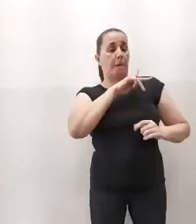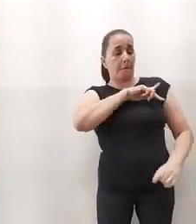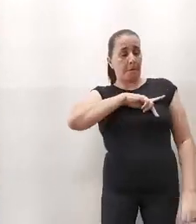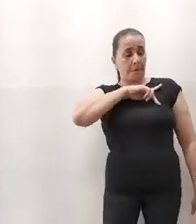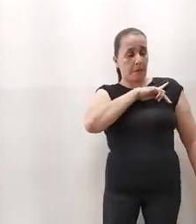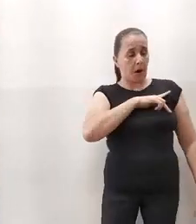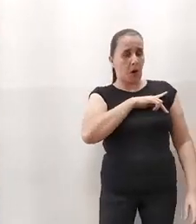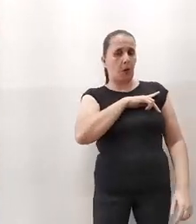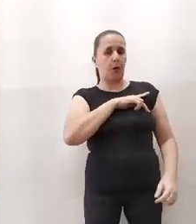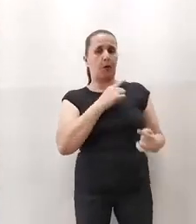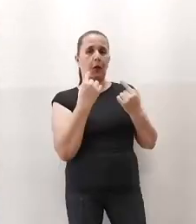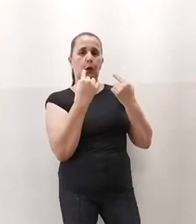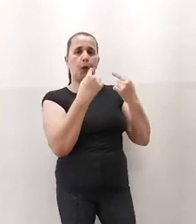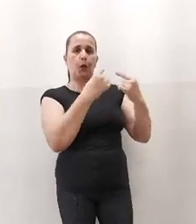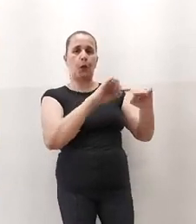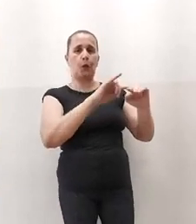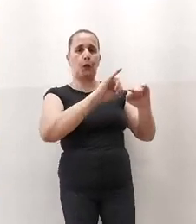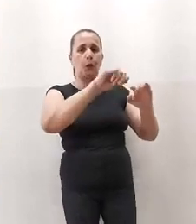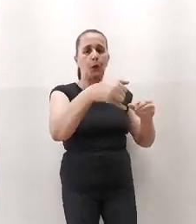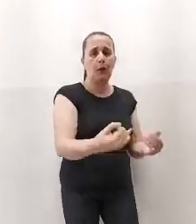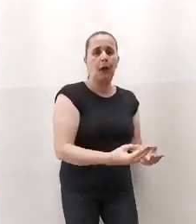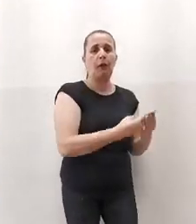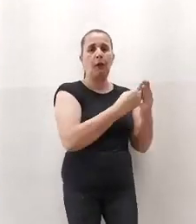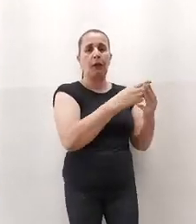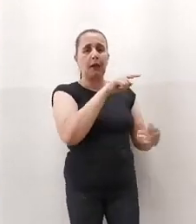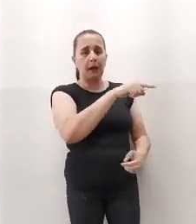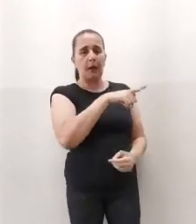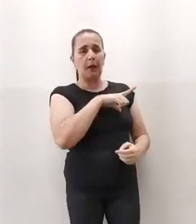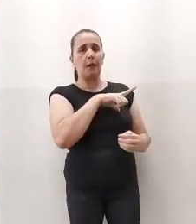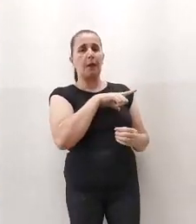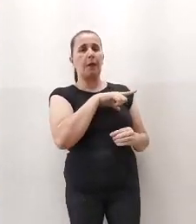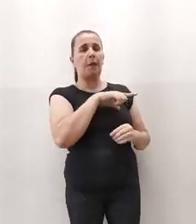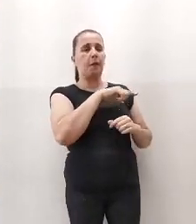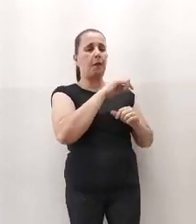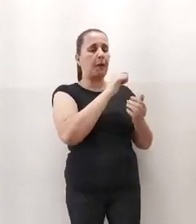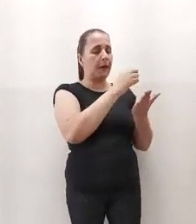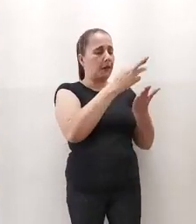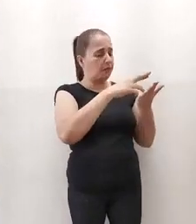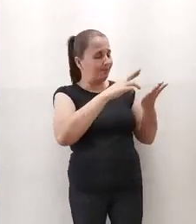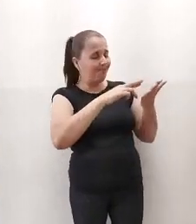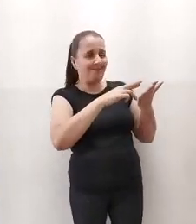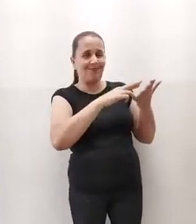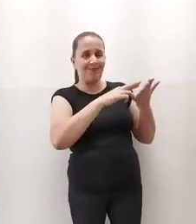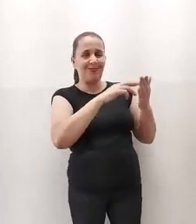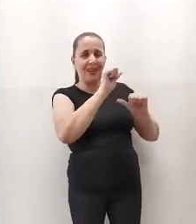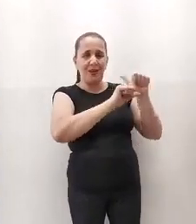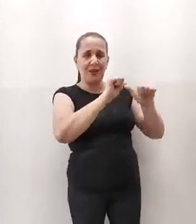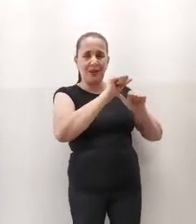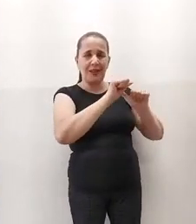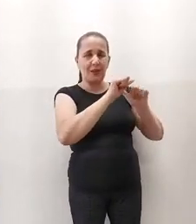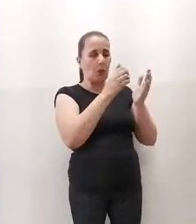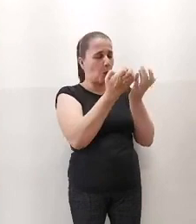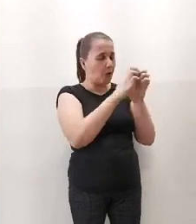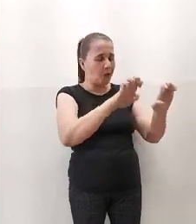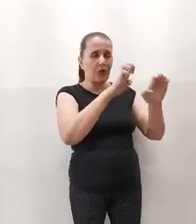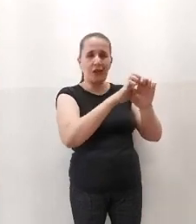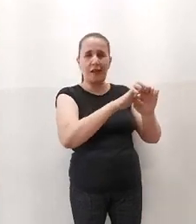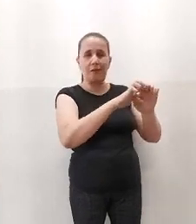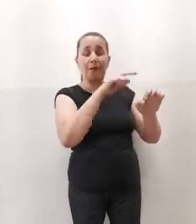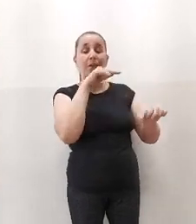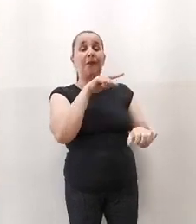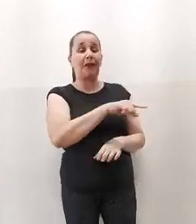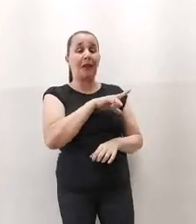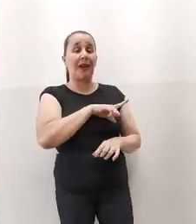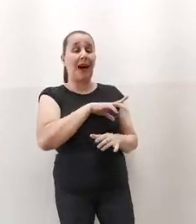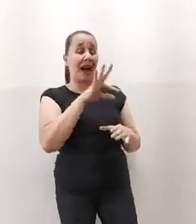combateu os judaizantes que mexeram com a doutrina do Evangelho ali em Gálatas. Paulo combateu a carnalidade